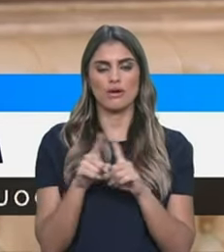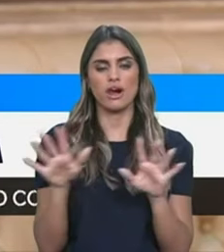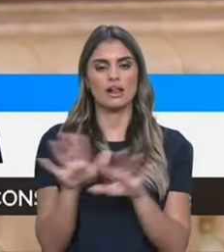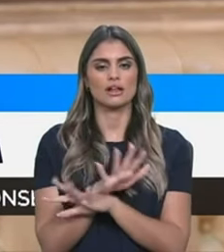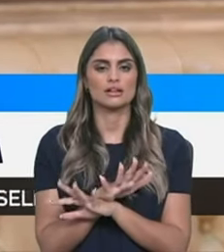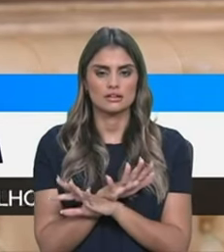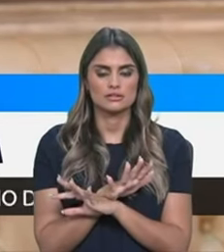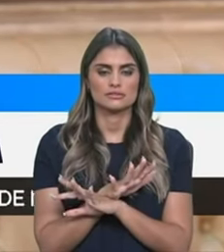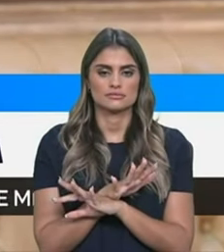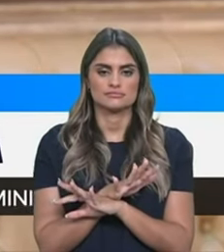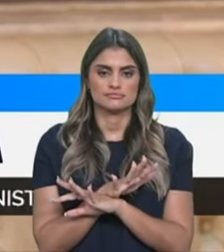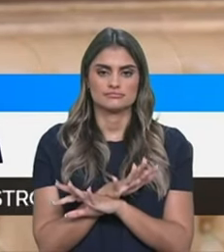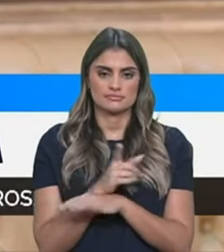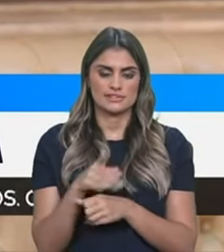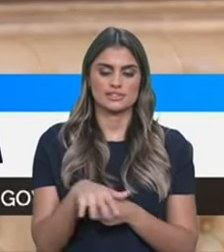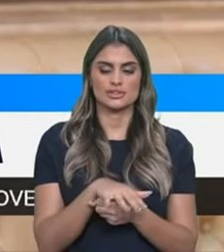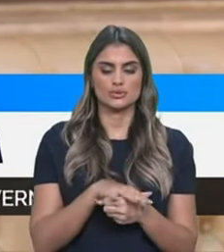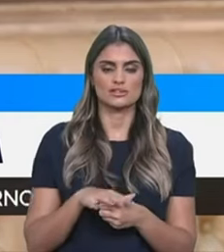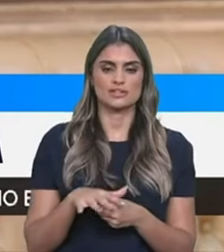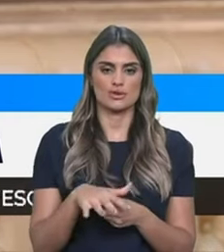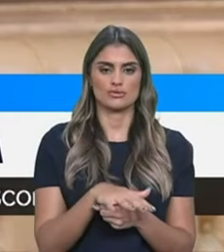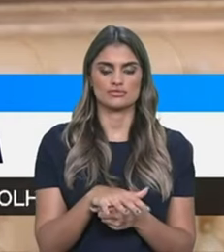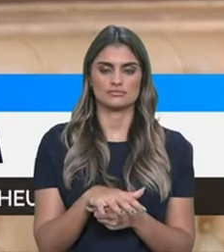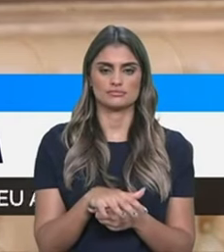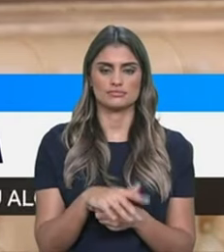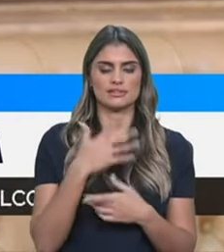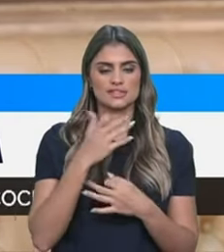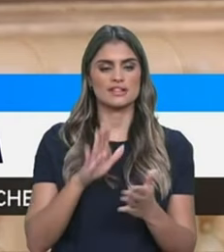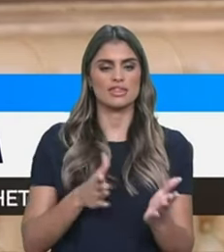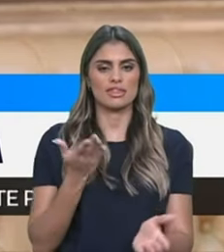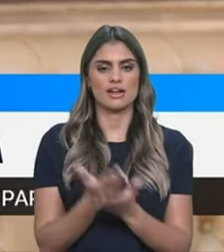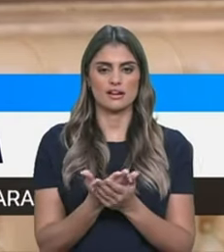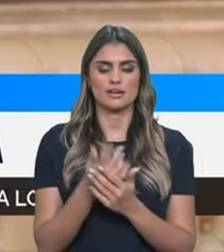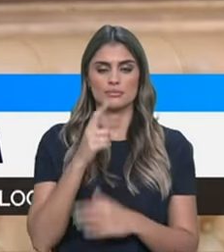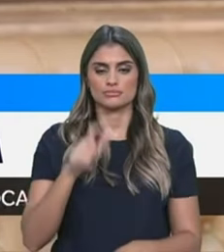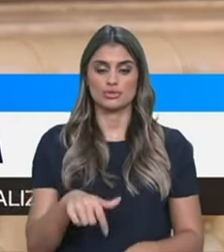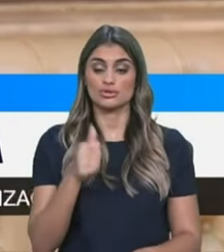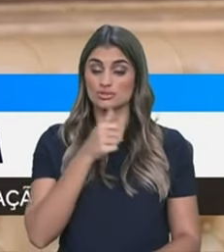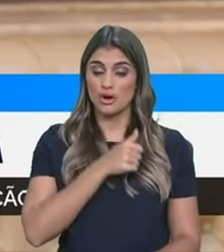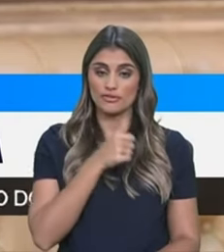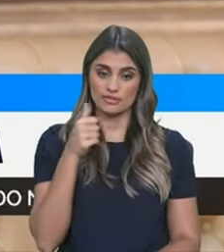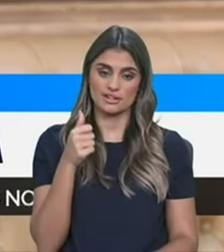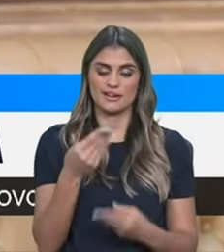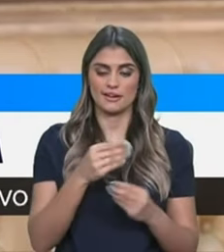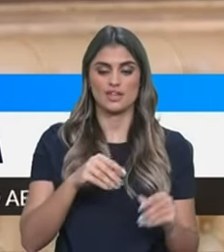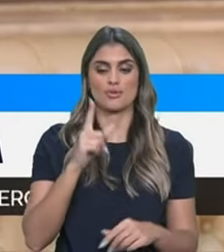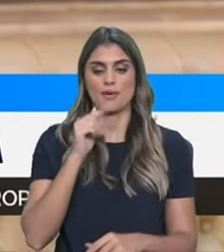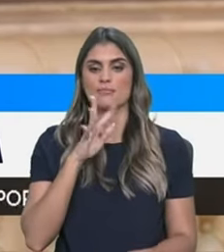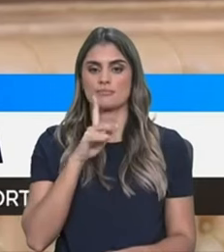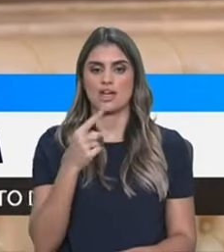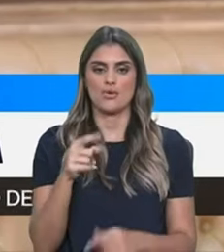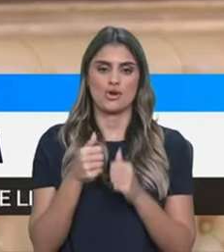essa esse acontecimento e sobretudo que seja garantido que tanto a vítima a criança como os pais tem o